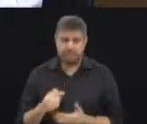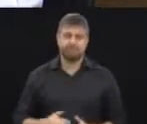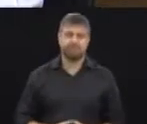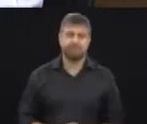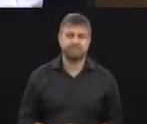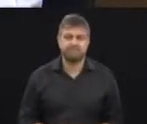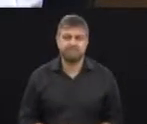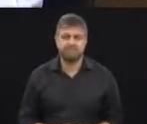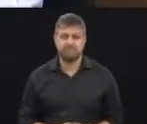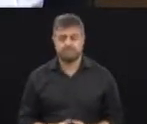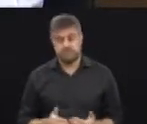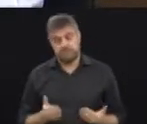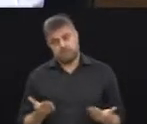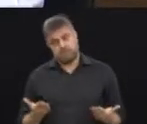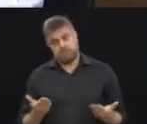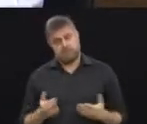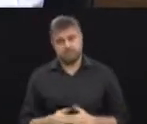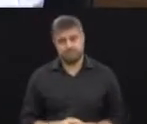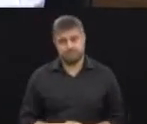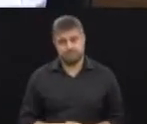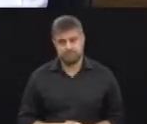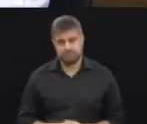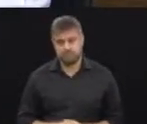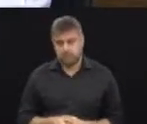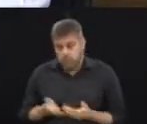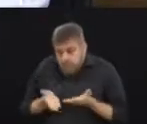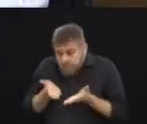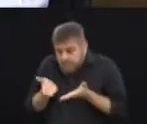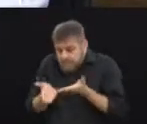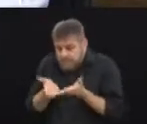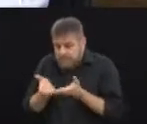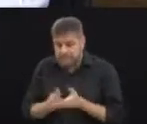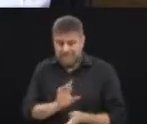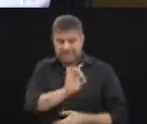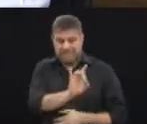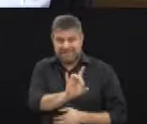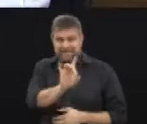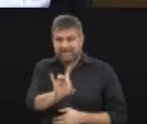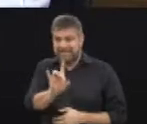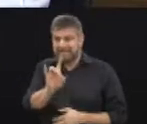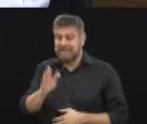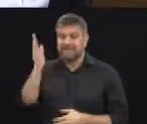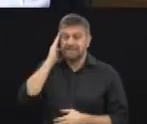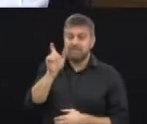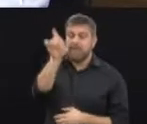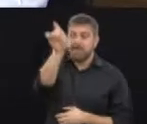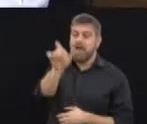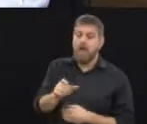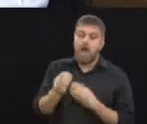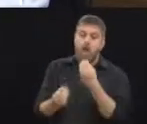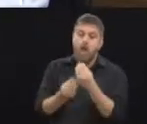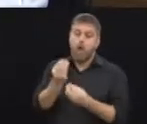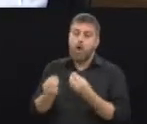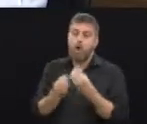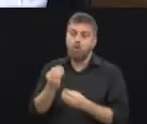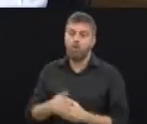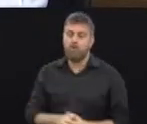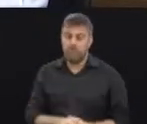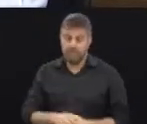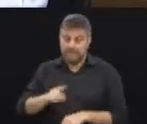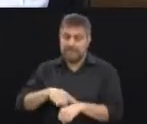via oral. Então, o tratamento depende muito do estágio que ela